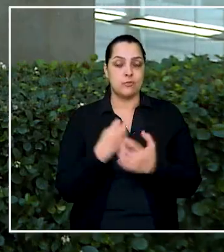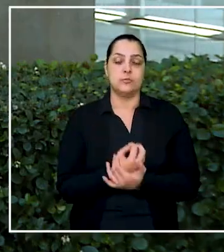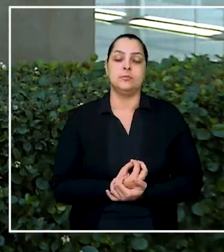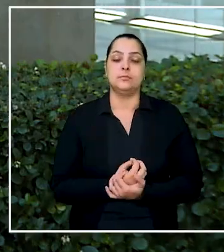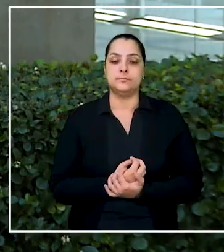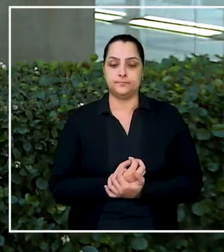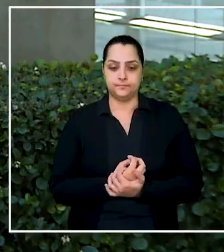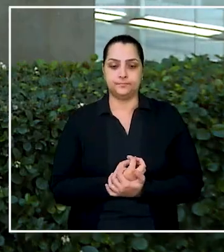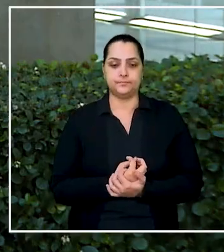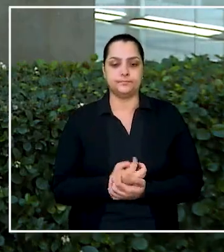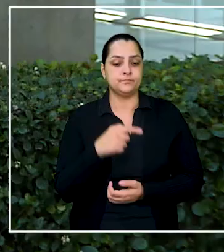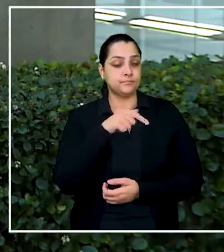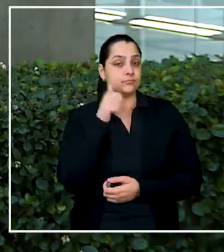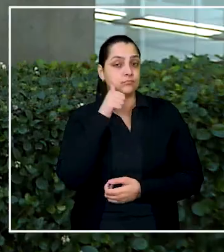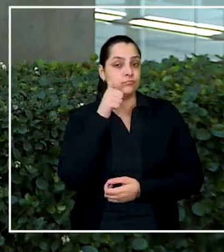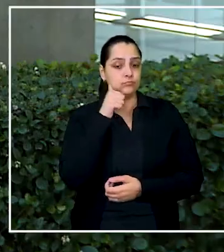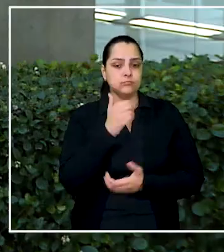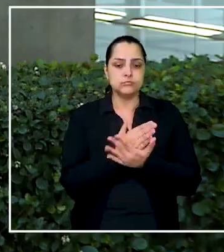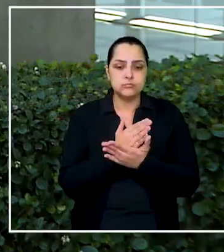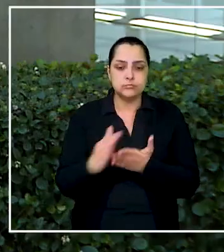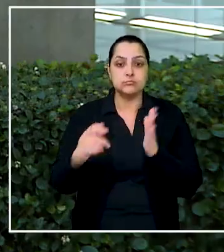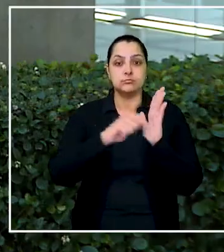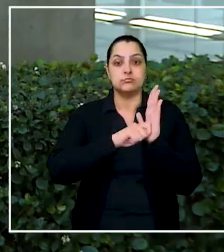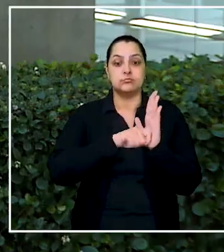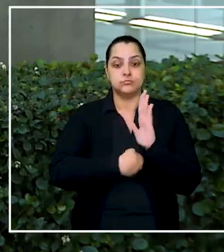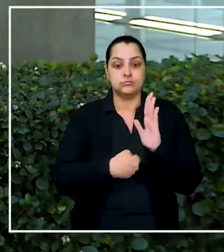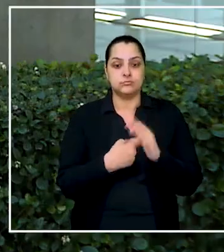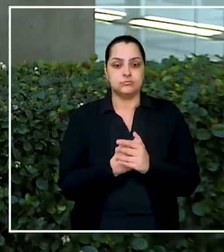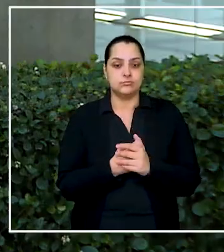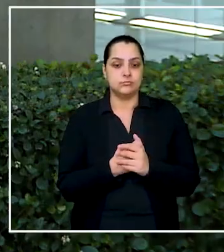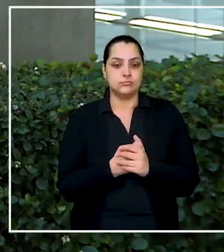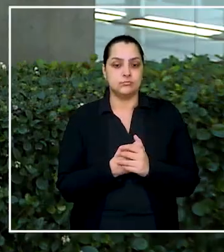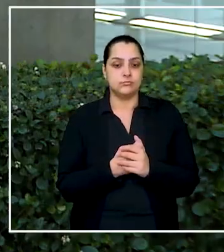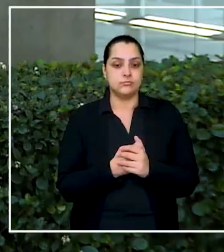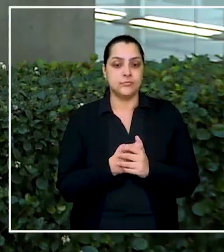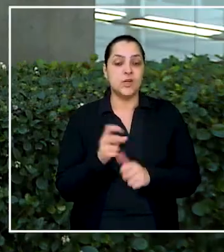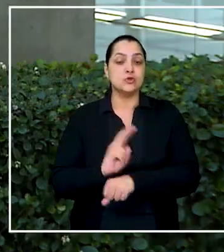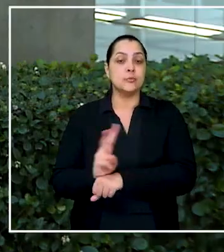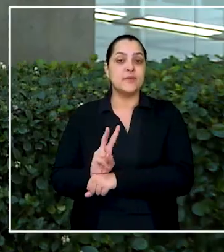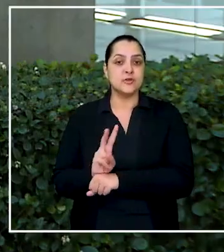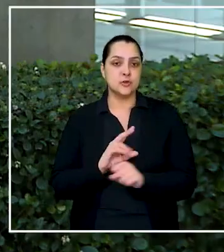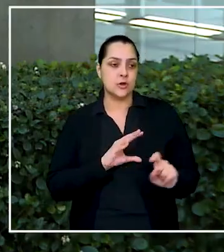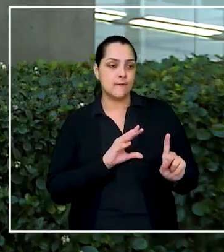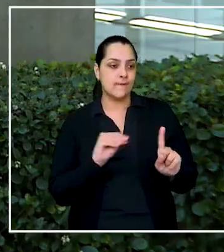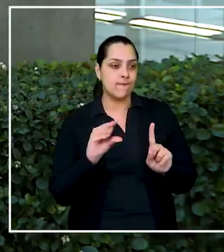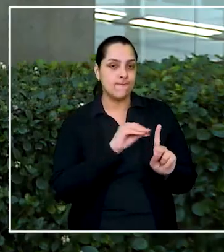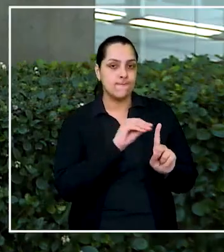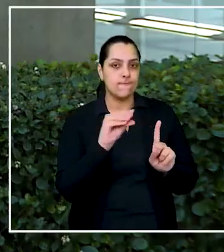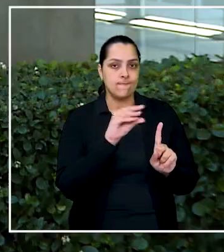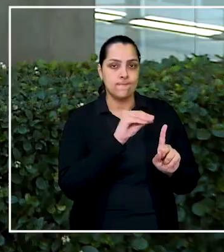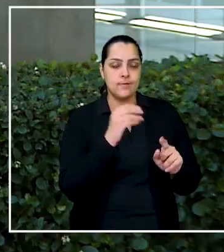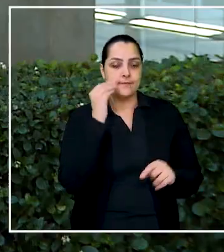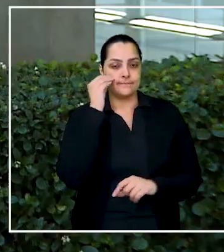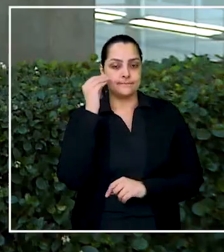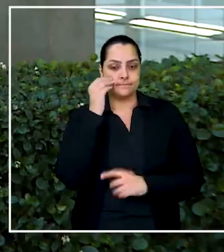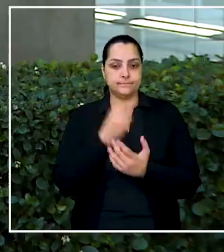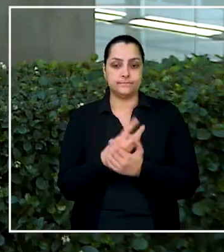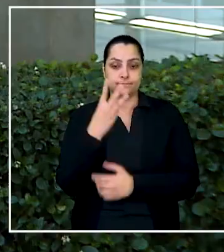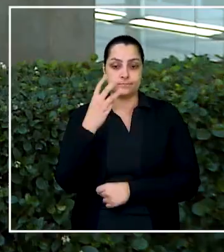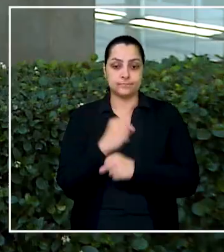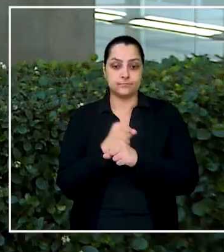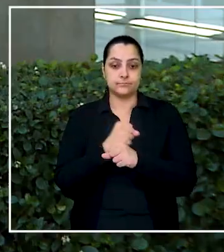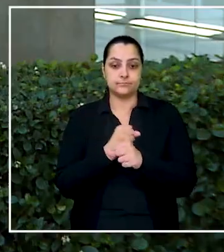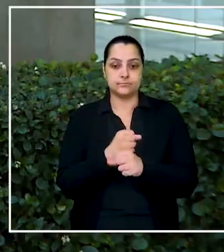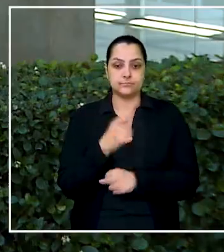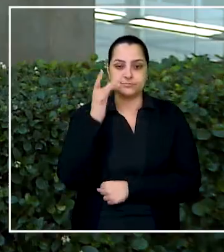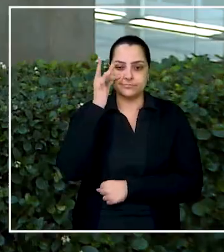Florianópolis, em Santa Catarina. Ela relatou que, desde o início do contrato, foi assediada por um supervisor da empresa. A jovem disse que, durante